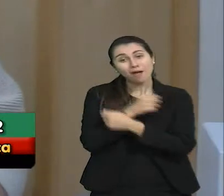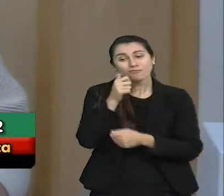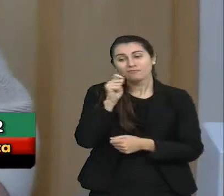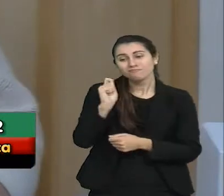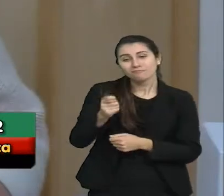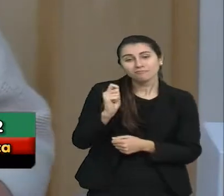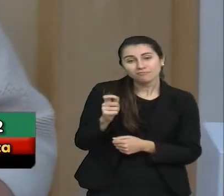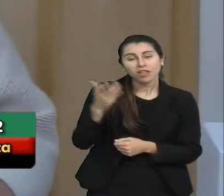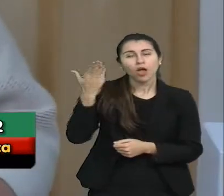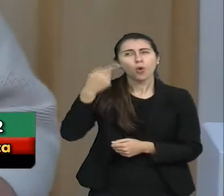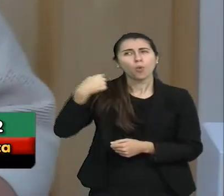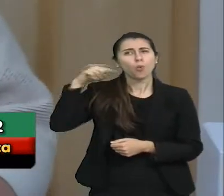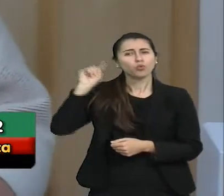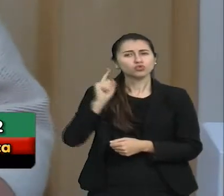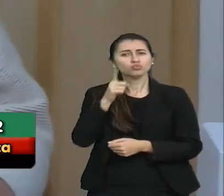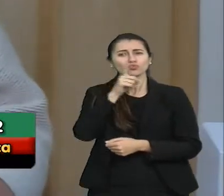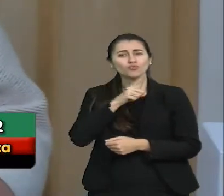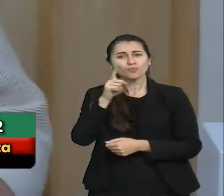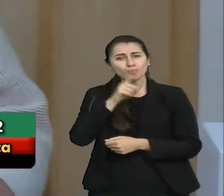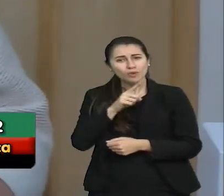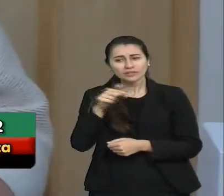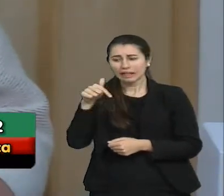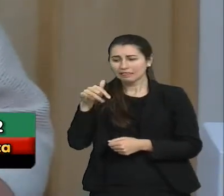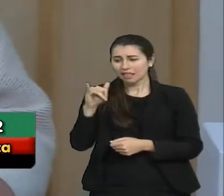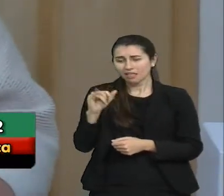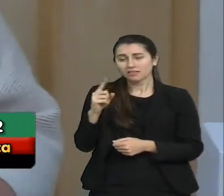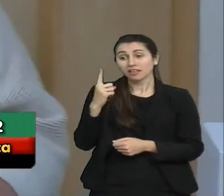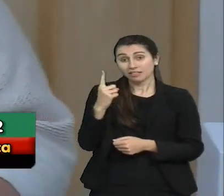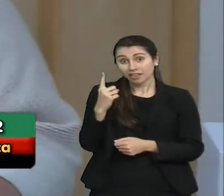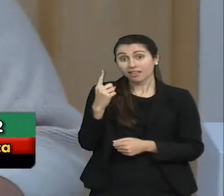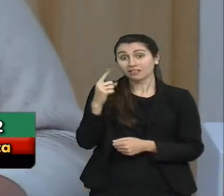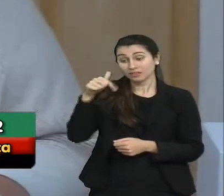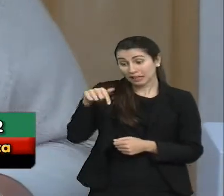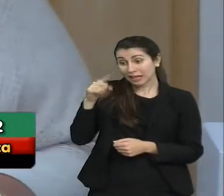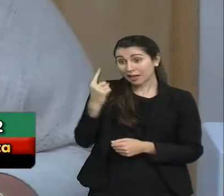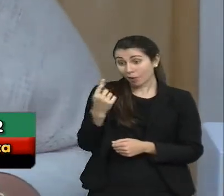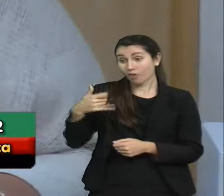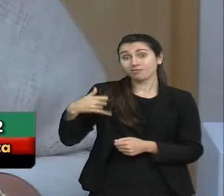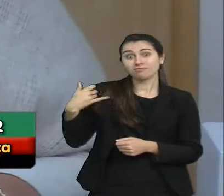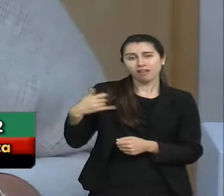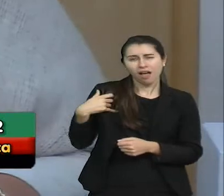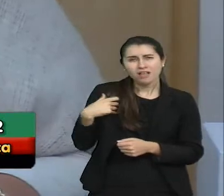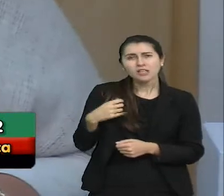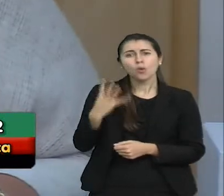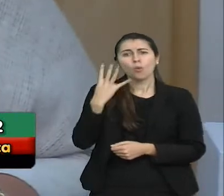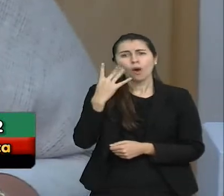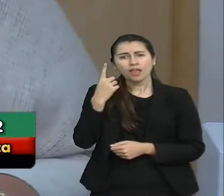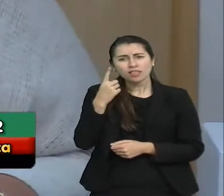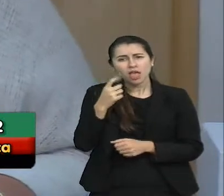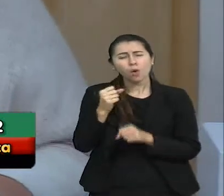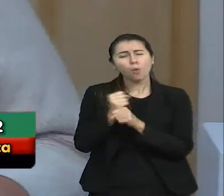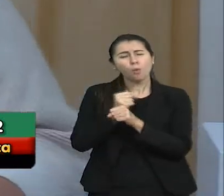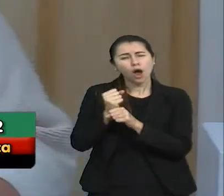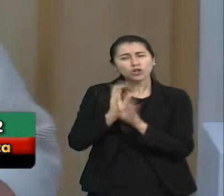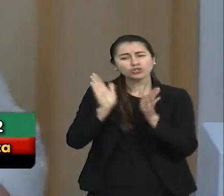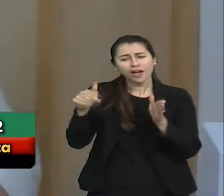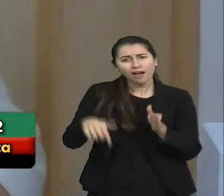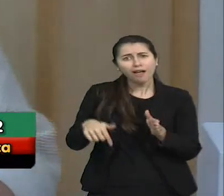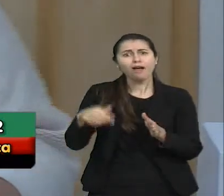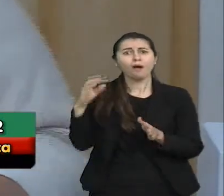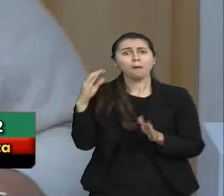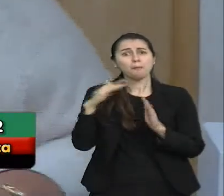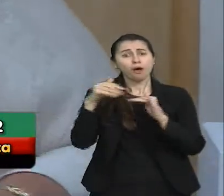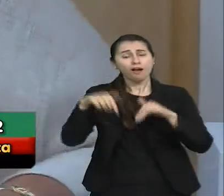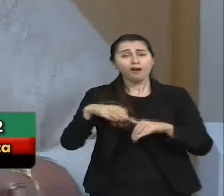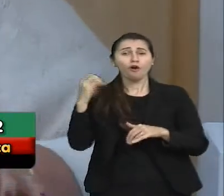71 anos no domingo, 40 anos de Osasco, e ela veio para Osasco, vindo do sul da Bahia, professora